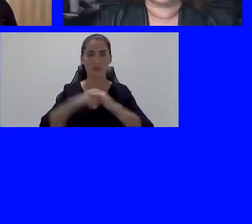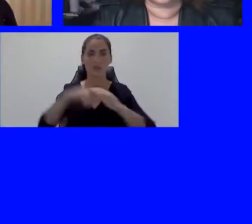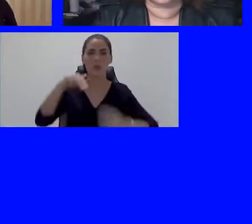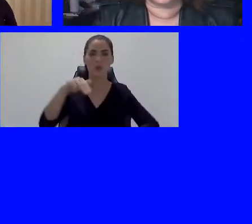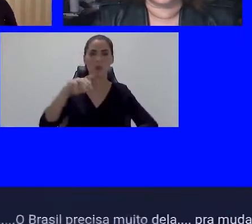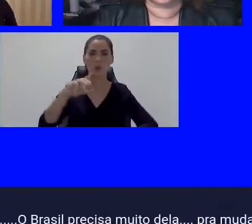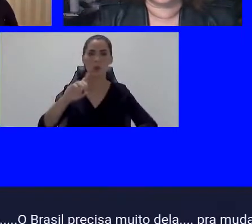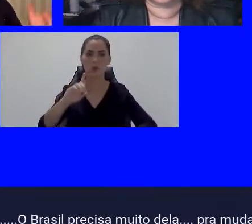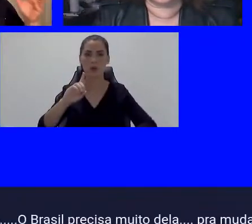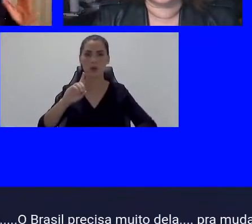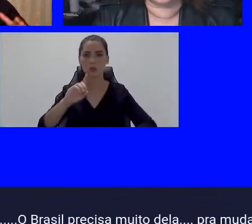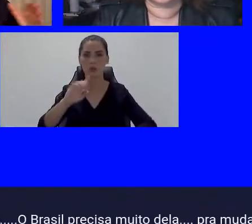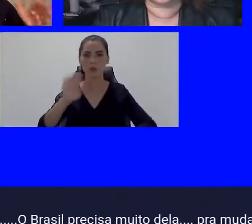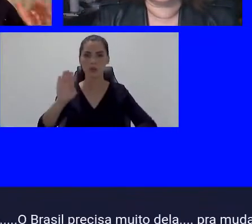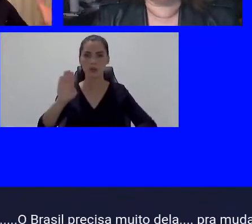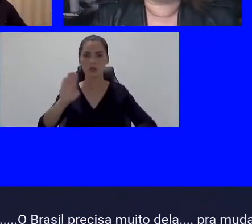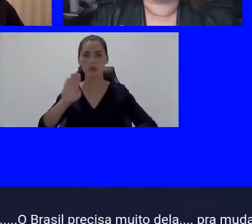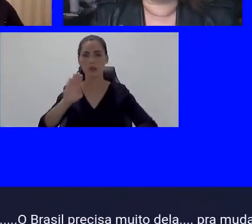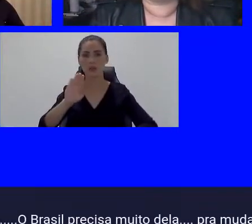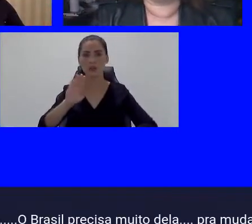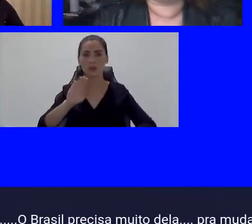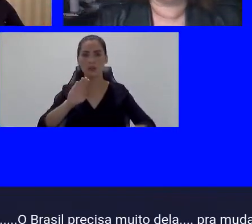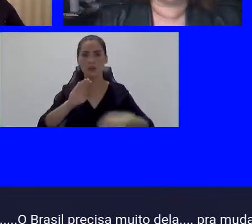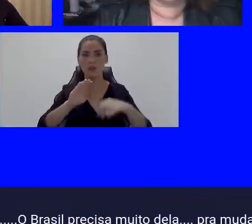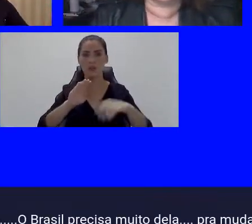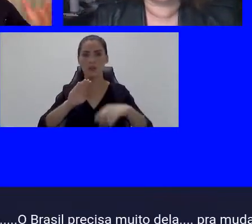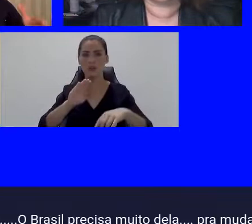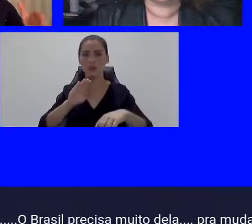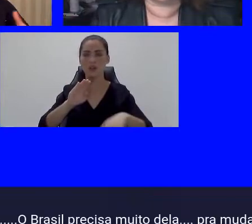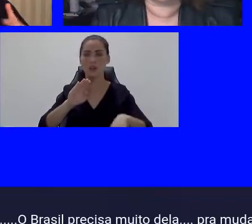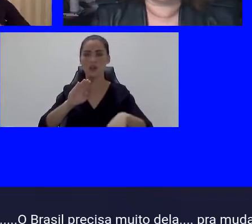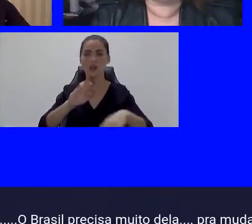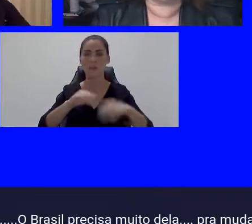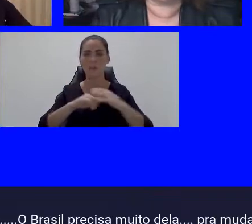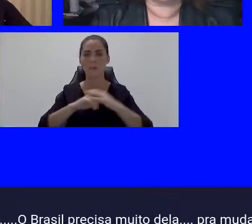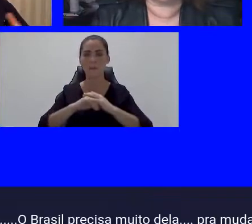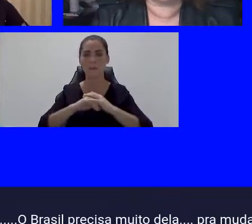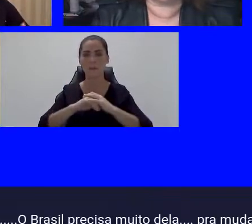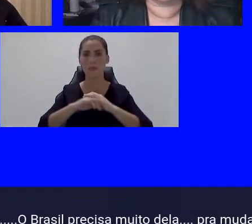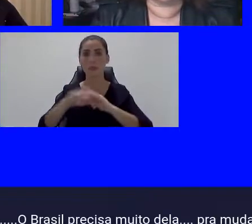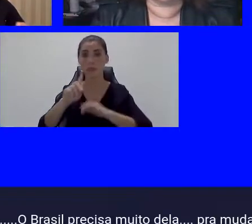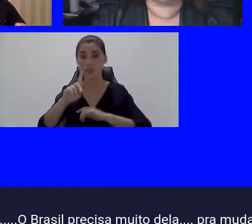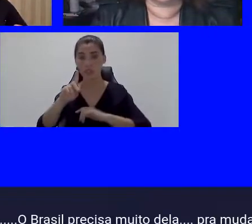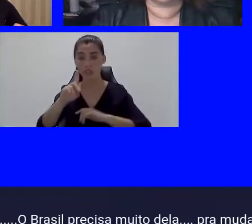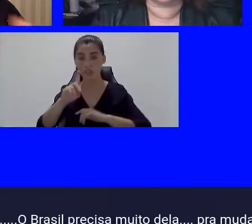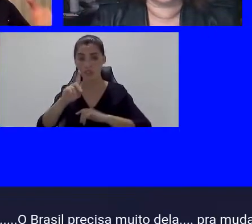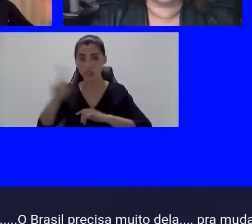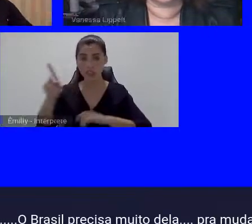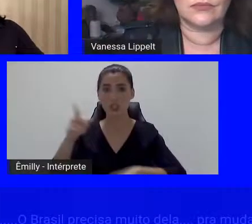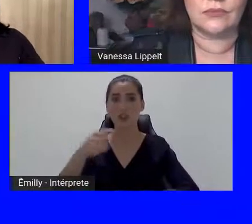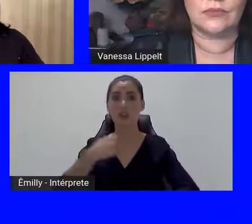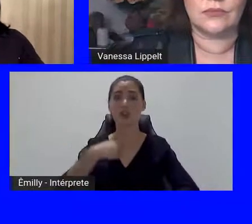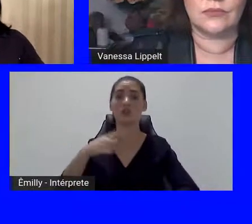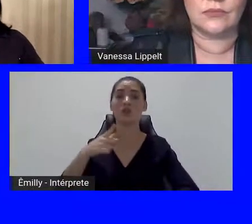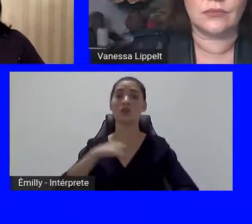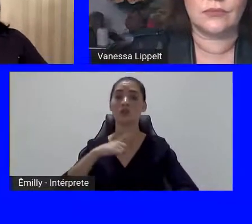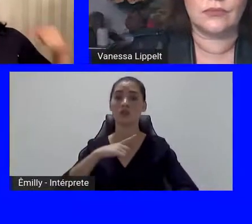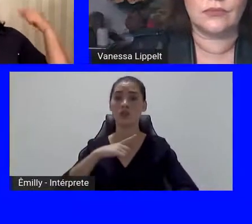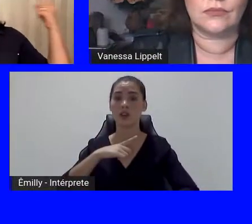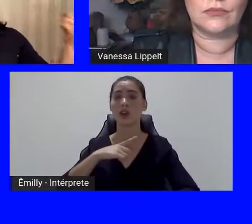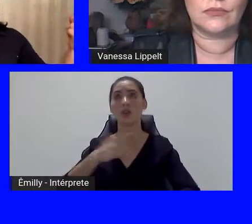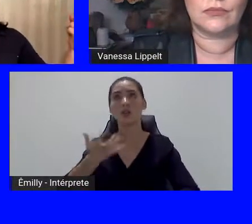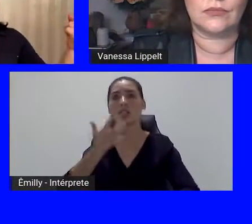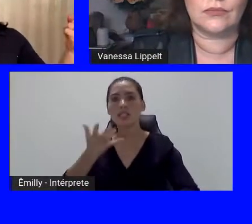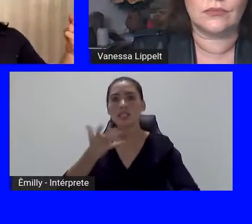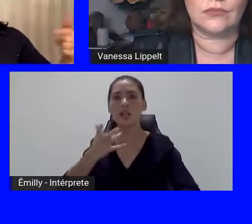democrático só no papel. Eu nunca tive outro partido por isso, porque também o dia que eu quiser ter divergência no meu partido,